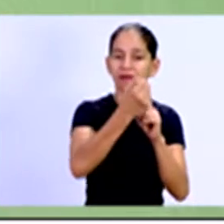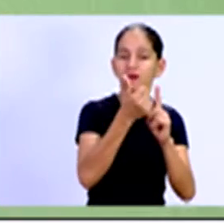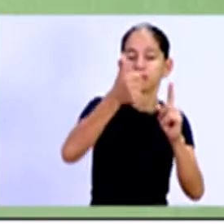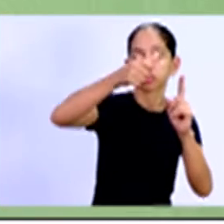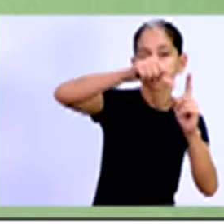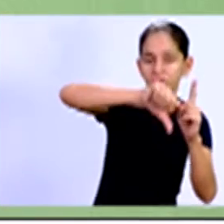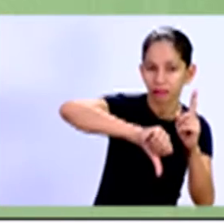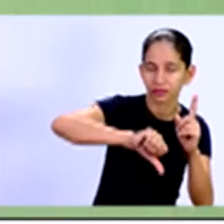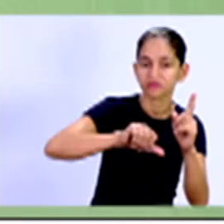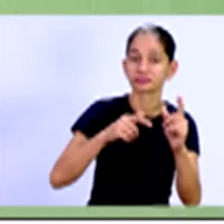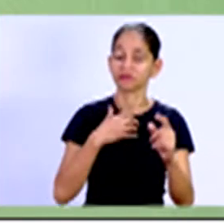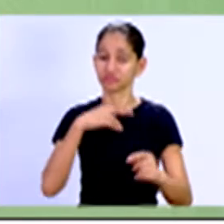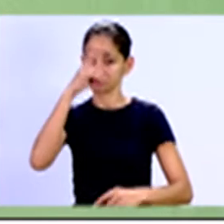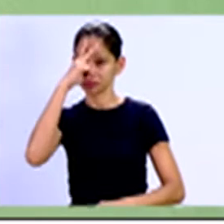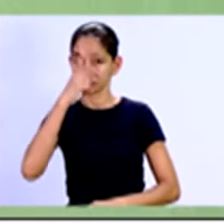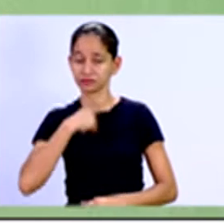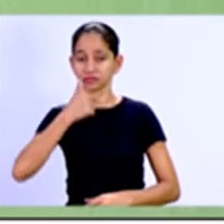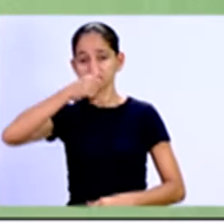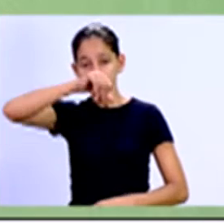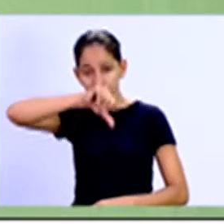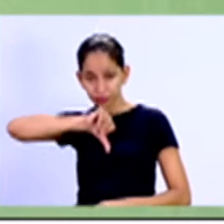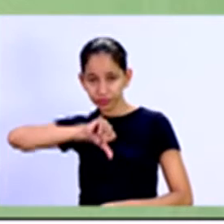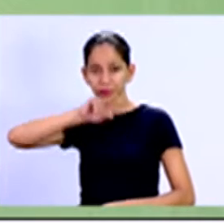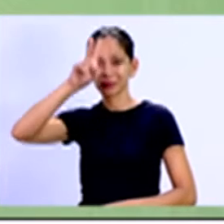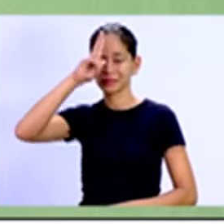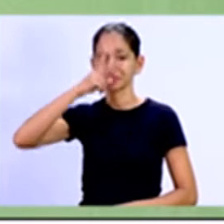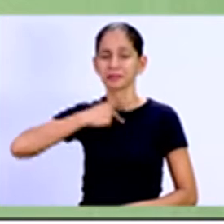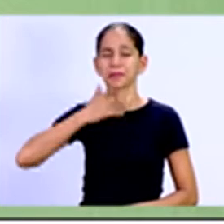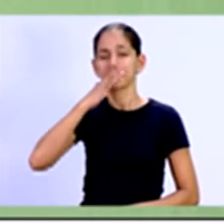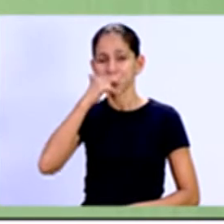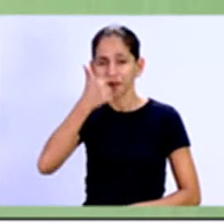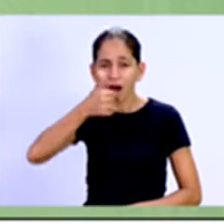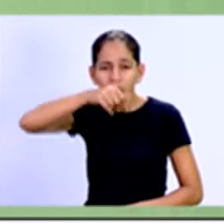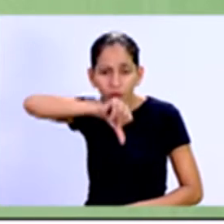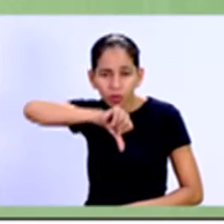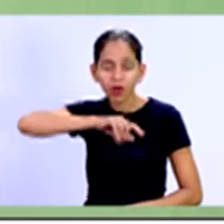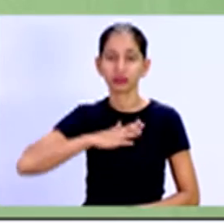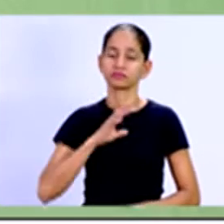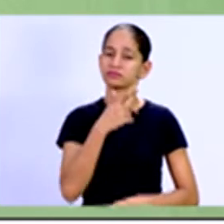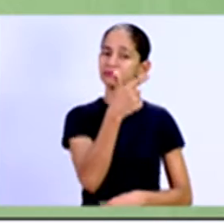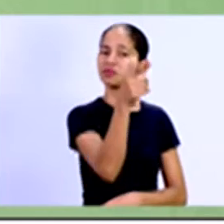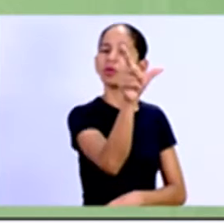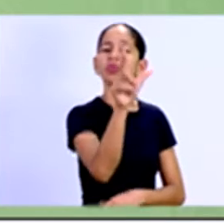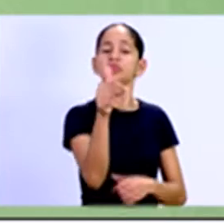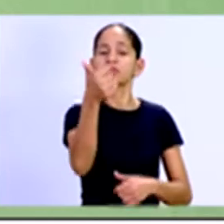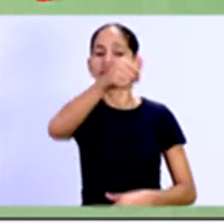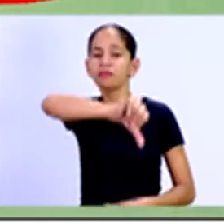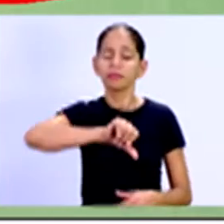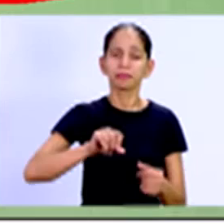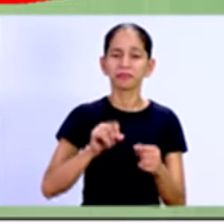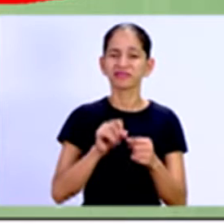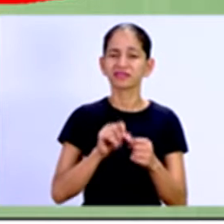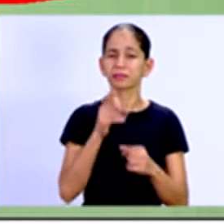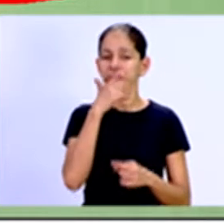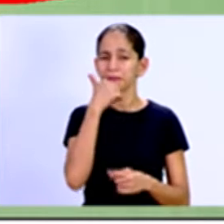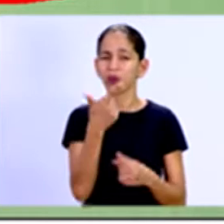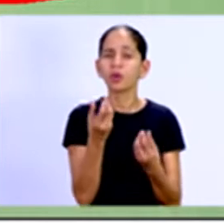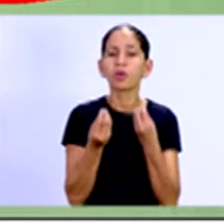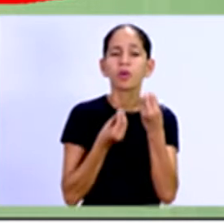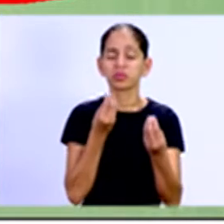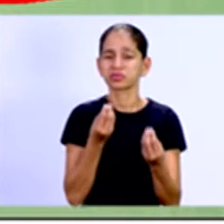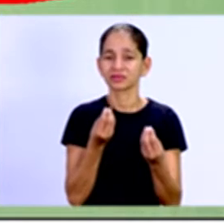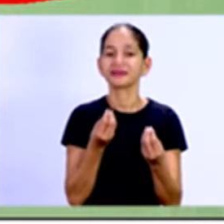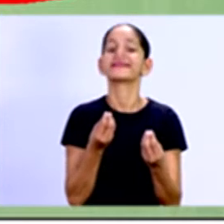eu sou, ou seja, não prejudique você mesmo e nem os outros seres humanos, as outras pessoas. Então, isso